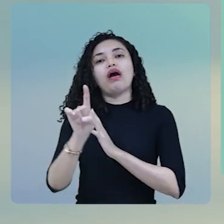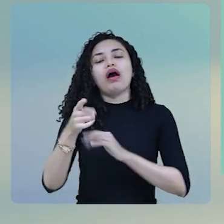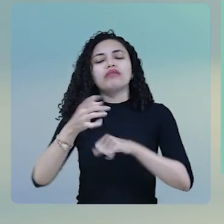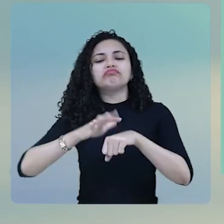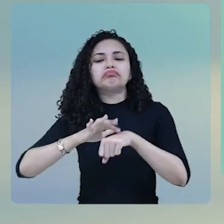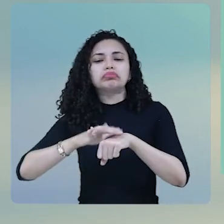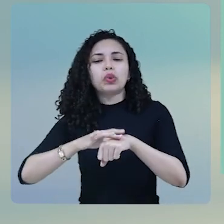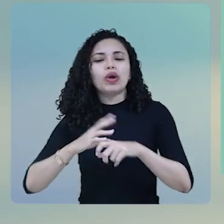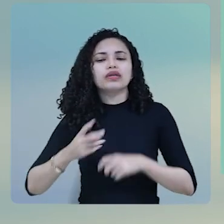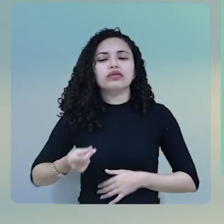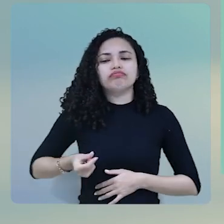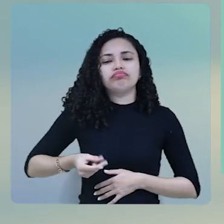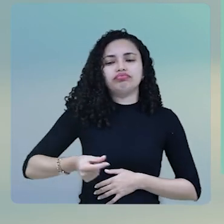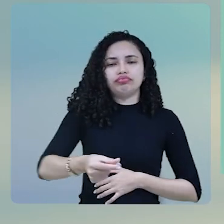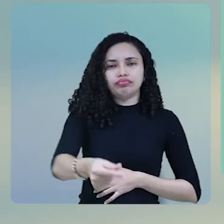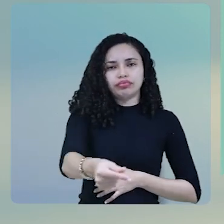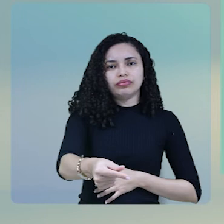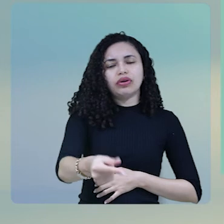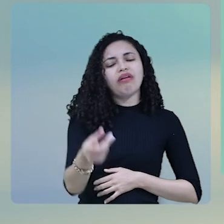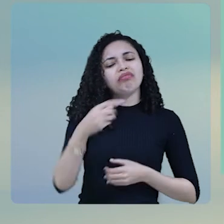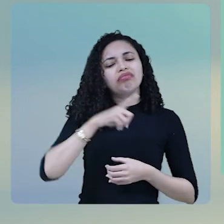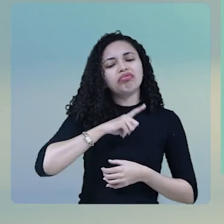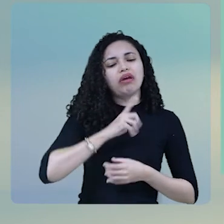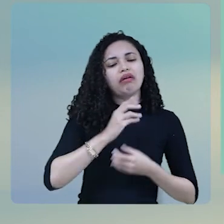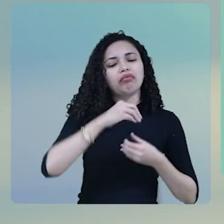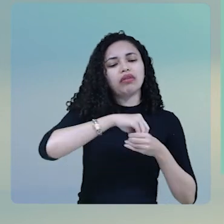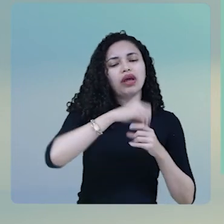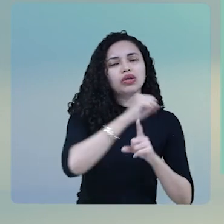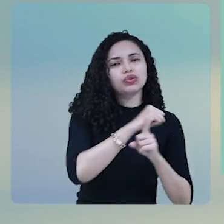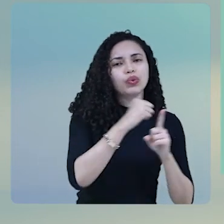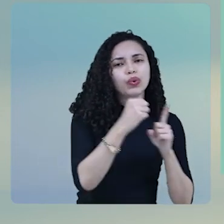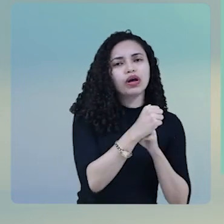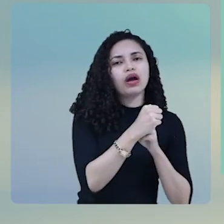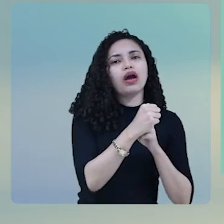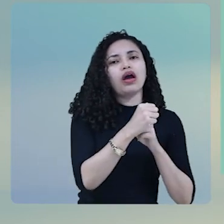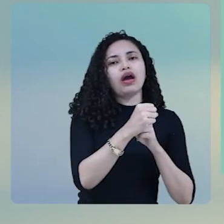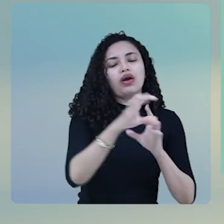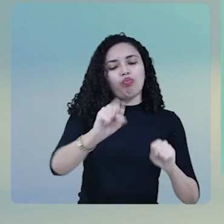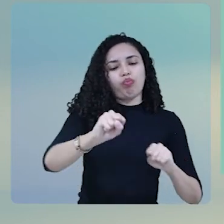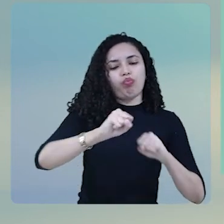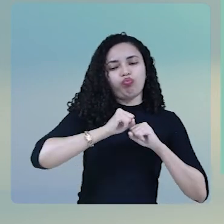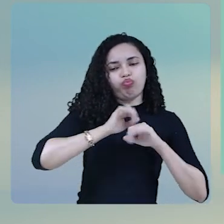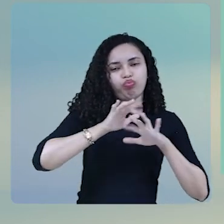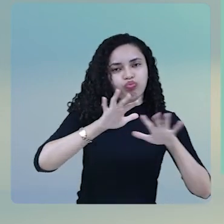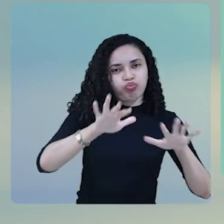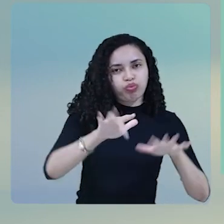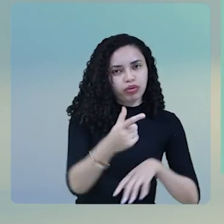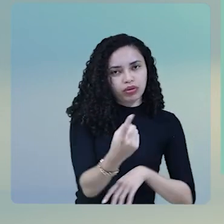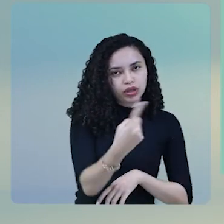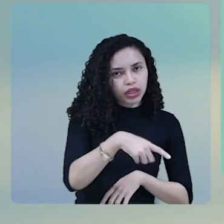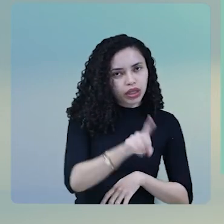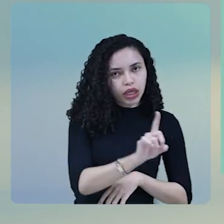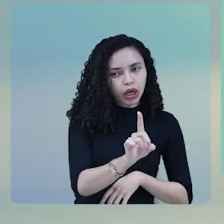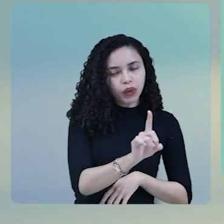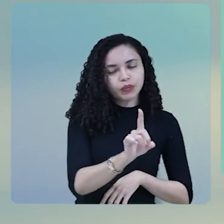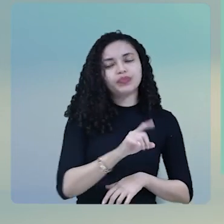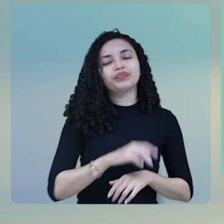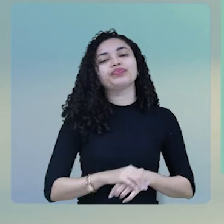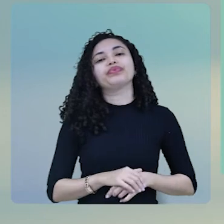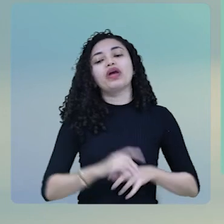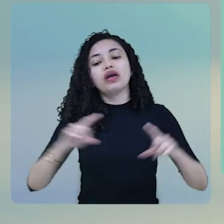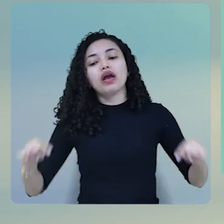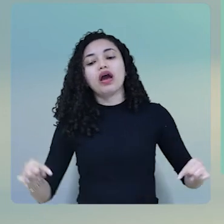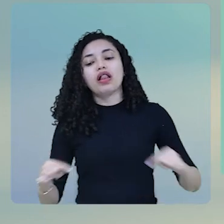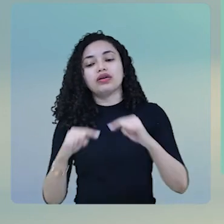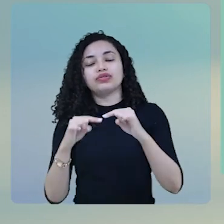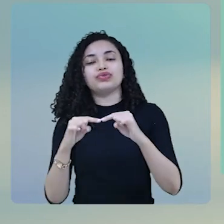vocês, que tipos de doenças crônicas não transmissíveis nós temos hoje na nossa sociedade? Que doenças crônicas